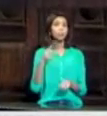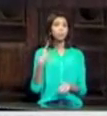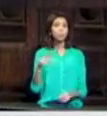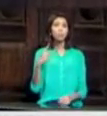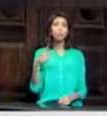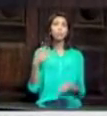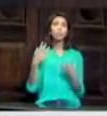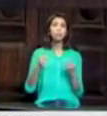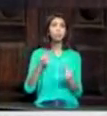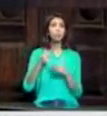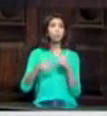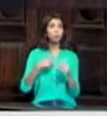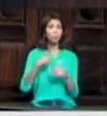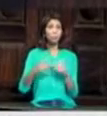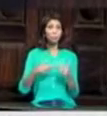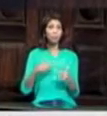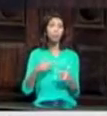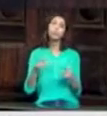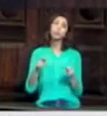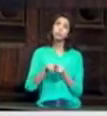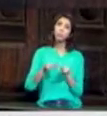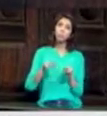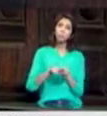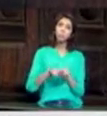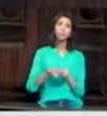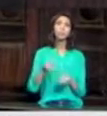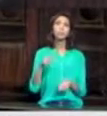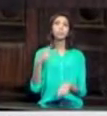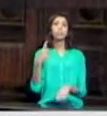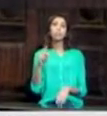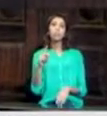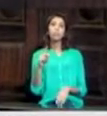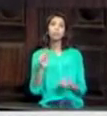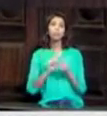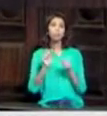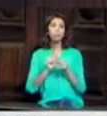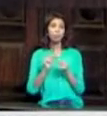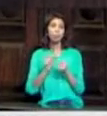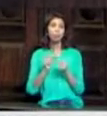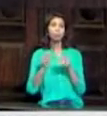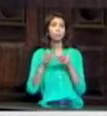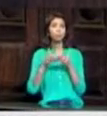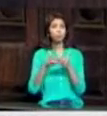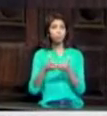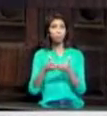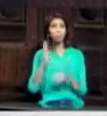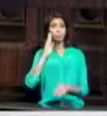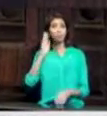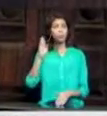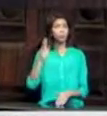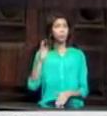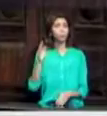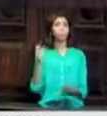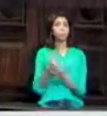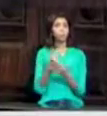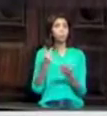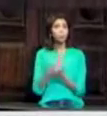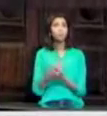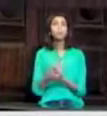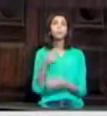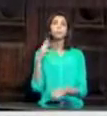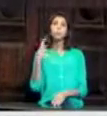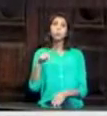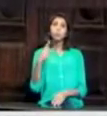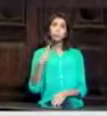esses serviços sejam prestados, inclusive, no caso do transporte aquaviário, comprando até as embarcações, que é o principal insumo, e